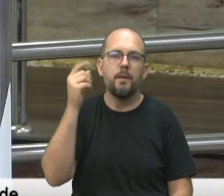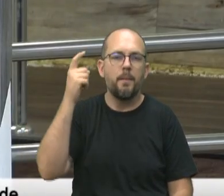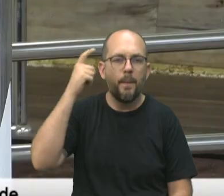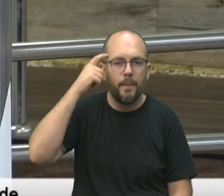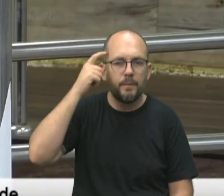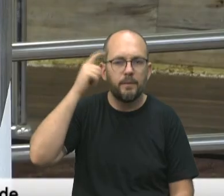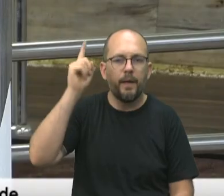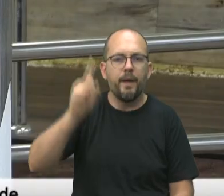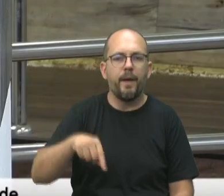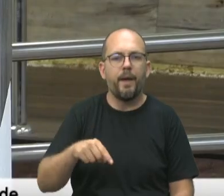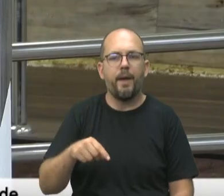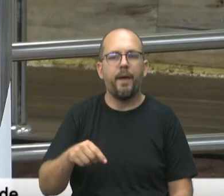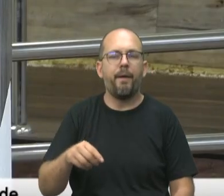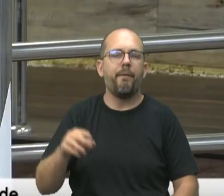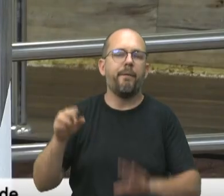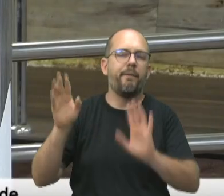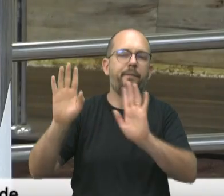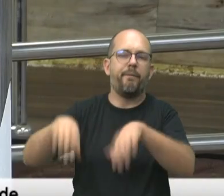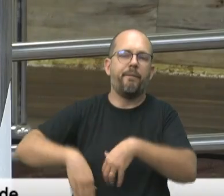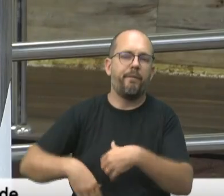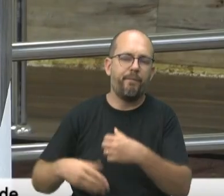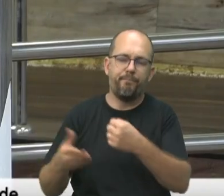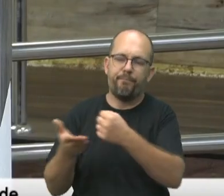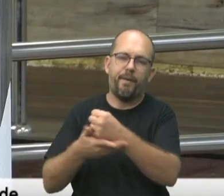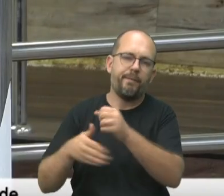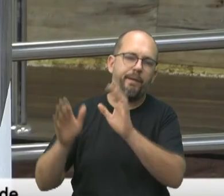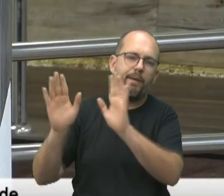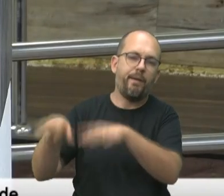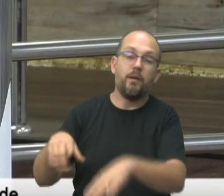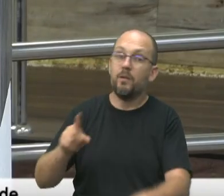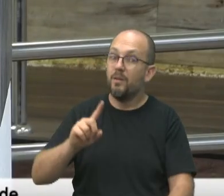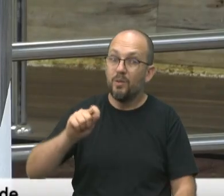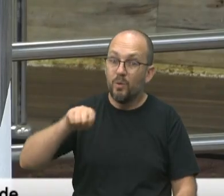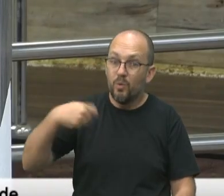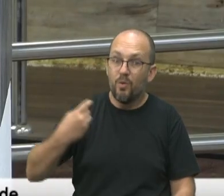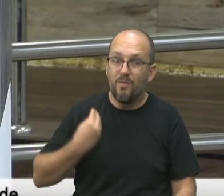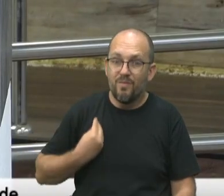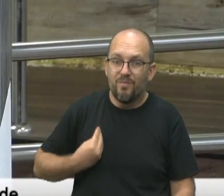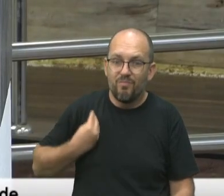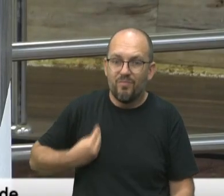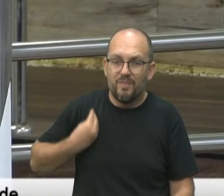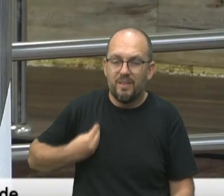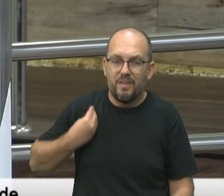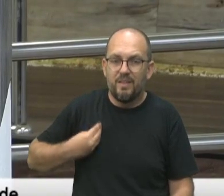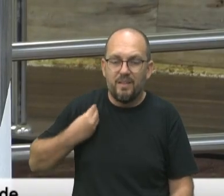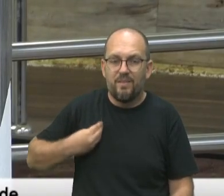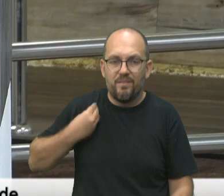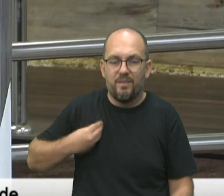algo superficial, a gente está falando sobre existência.